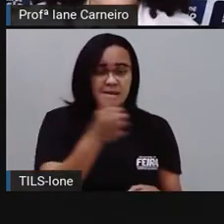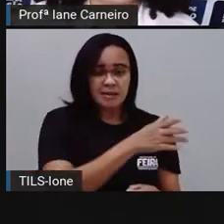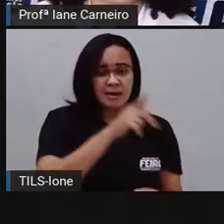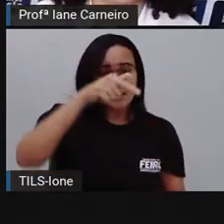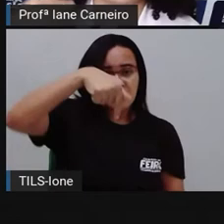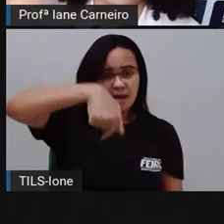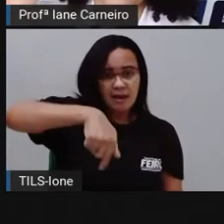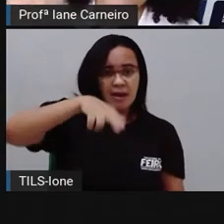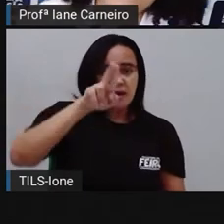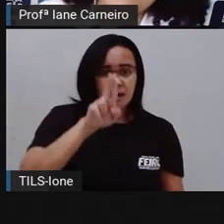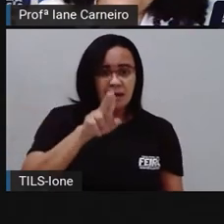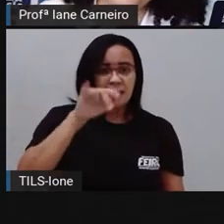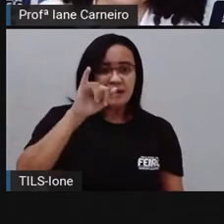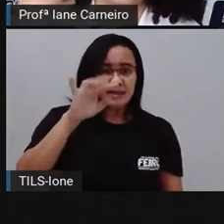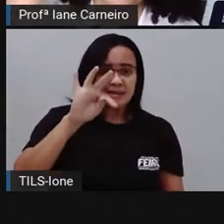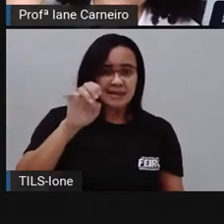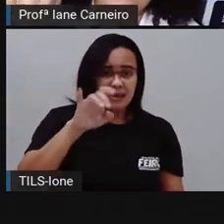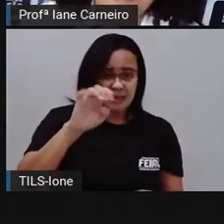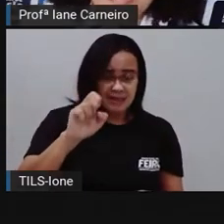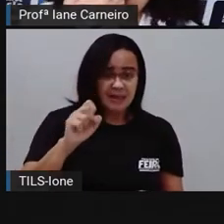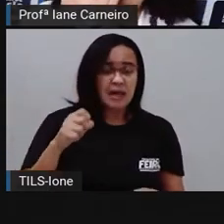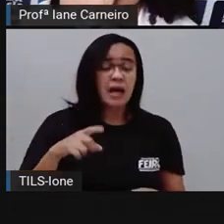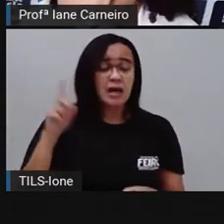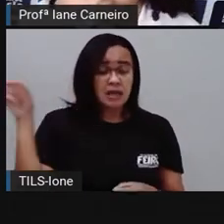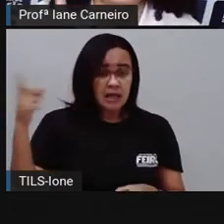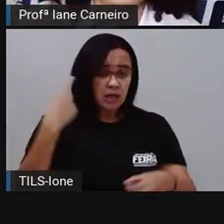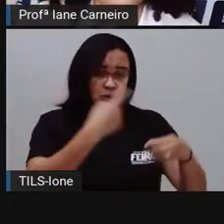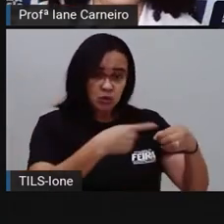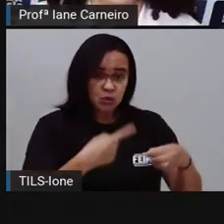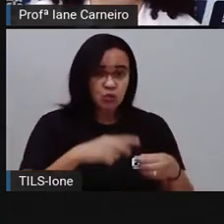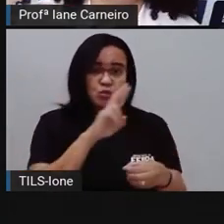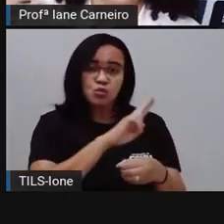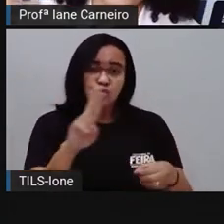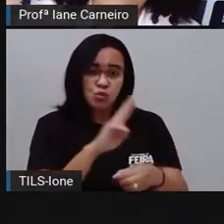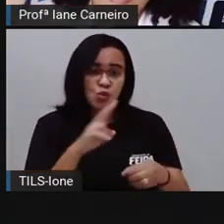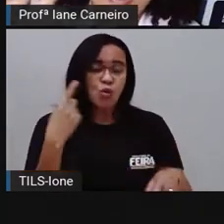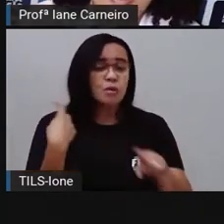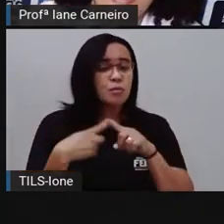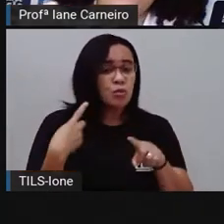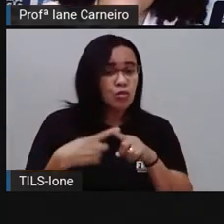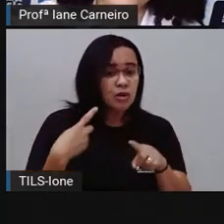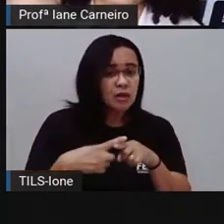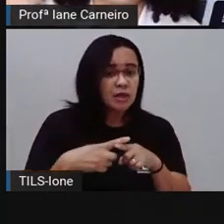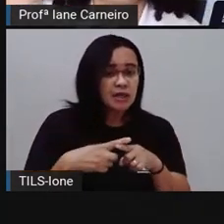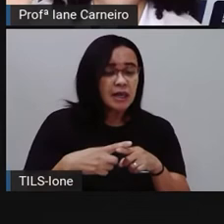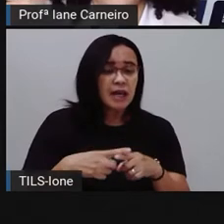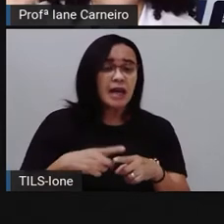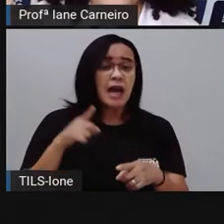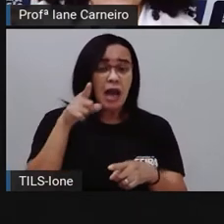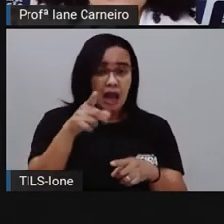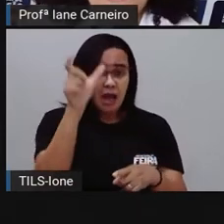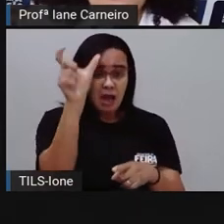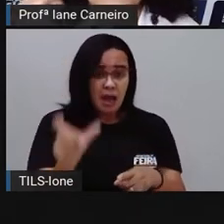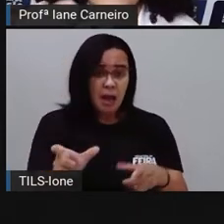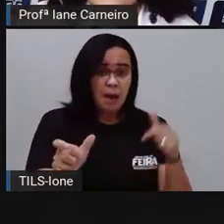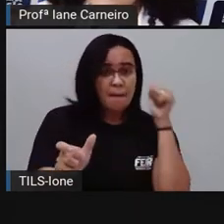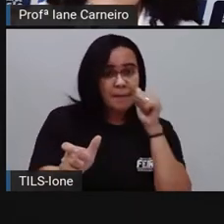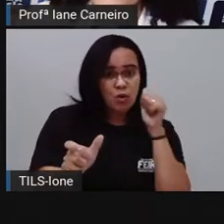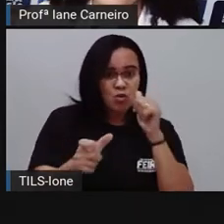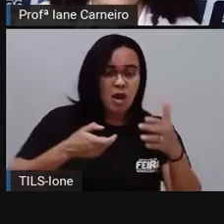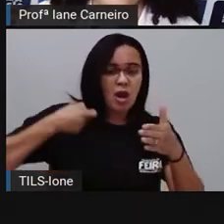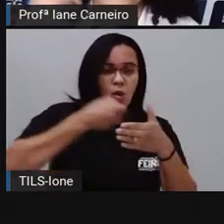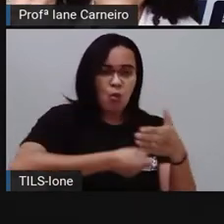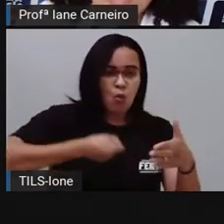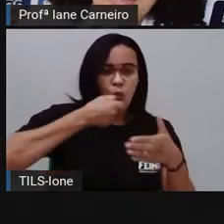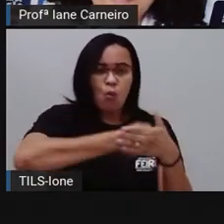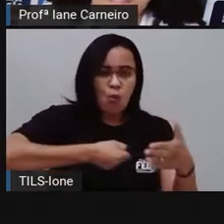de Maria Quitéria leva esse nome em homenagem a Maria Quitéria, que foi a luta, né, em defesa dos